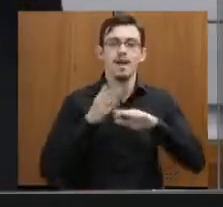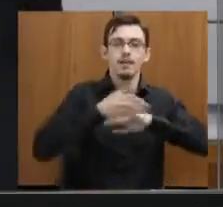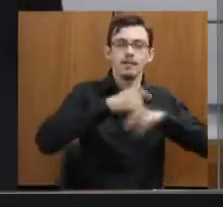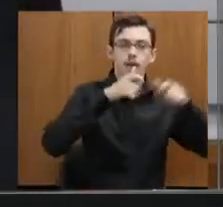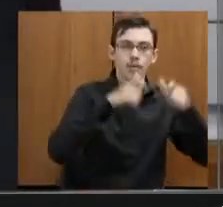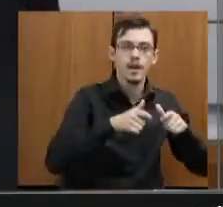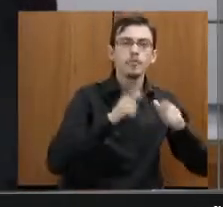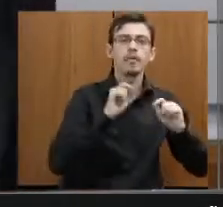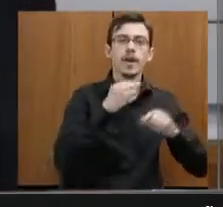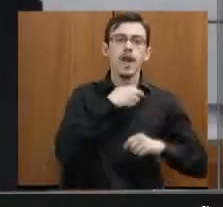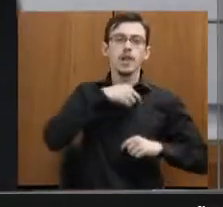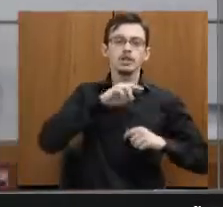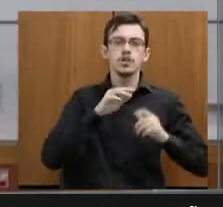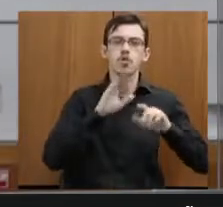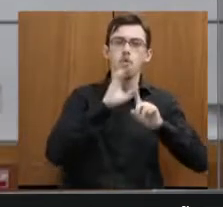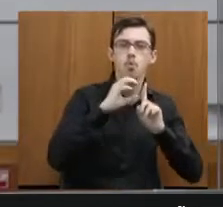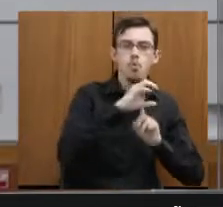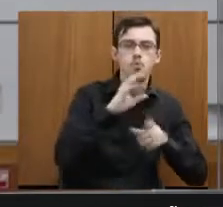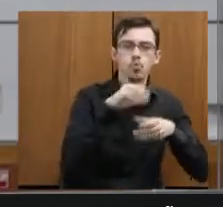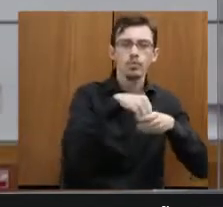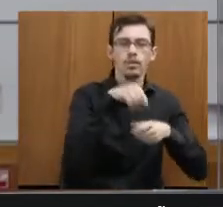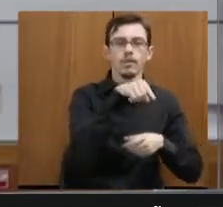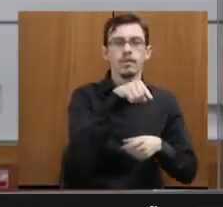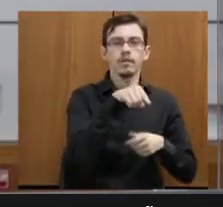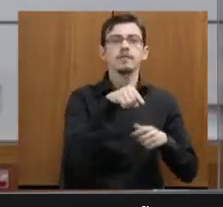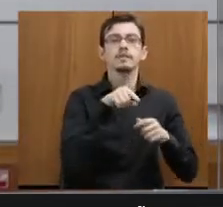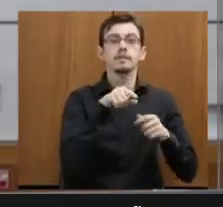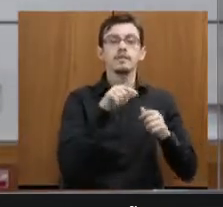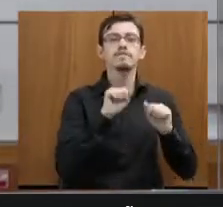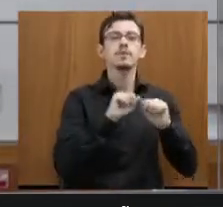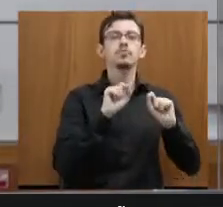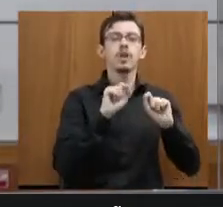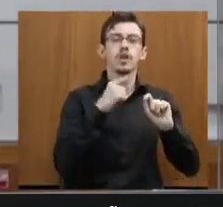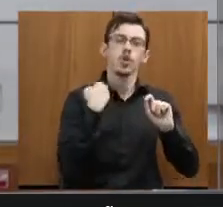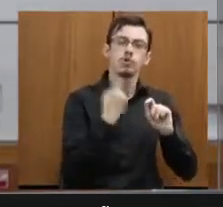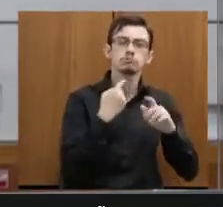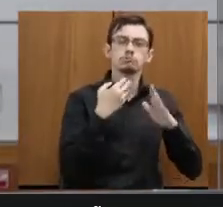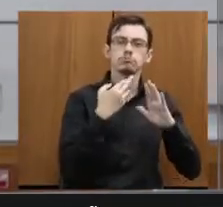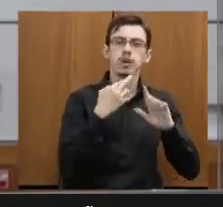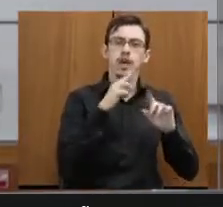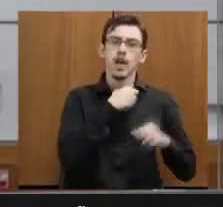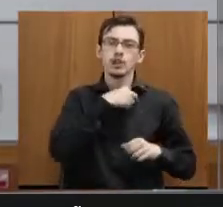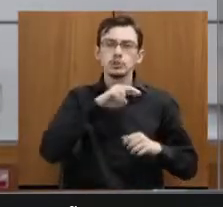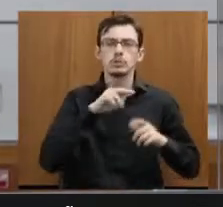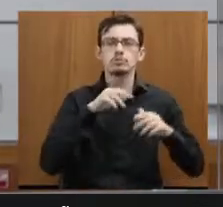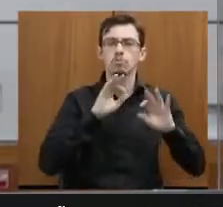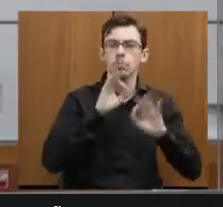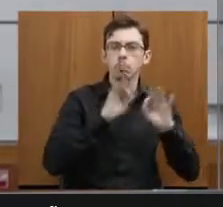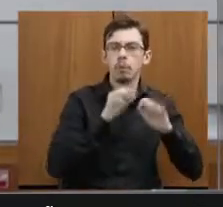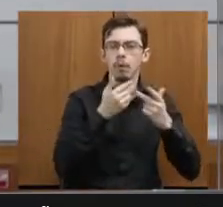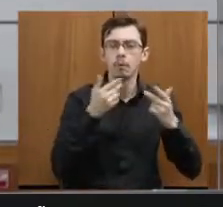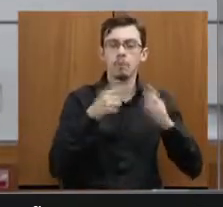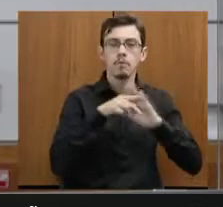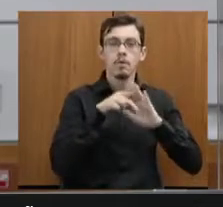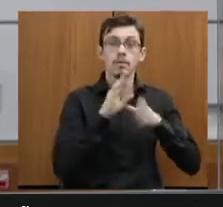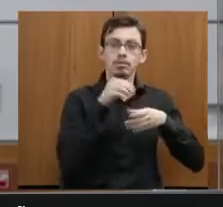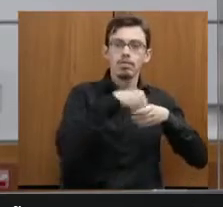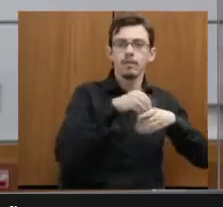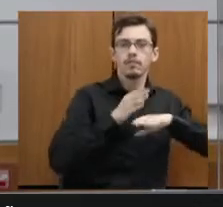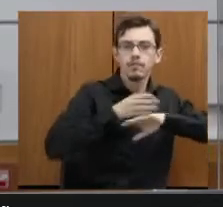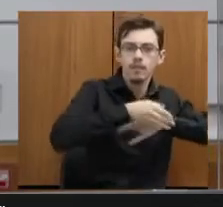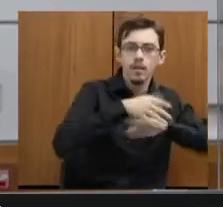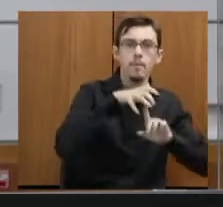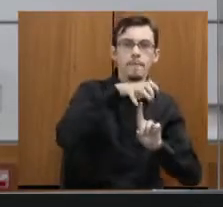locais fazemos os nossos cultos fazemos os nossos rituais é direito nosso então outra coisa que é importante